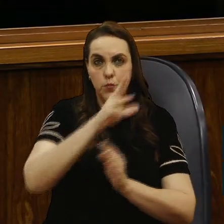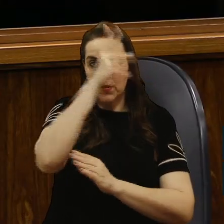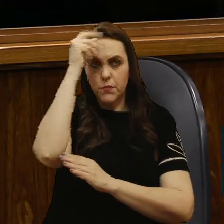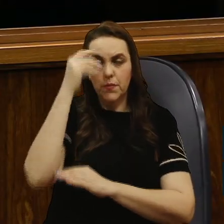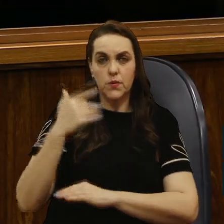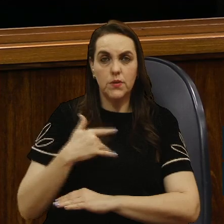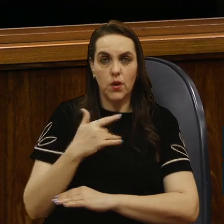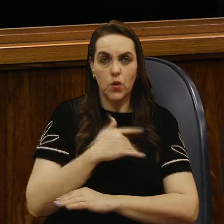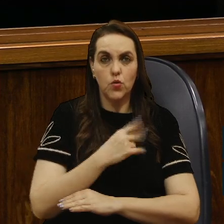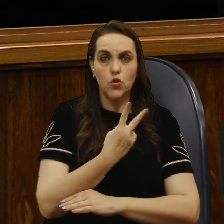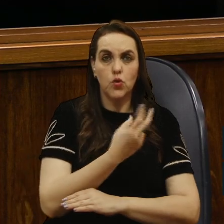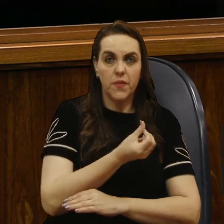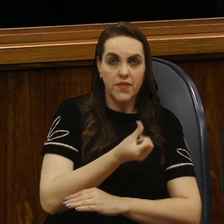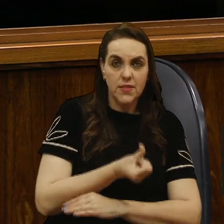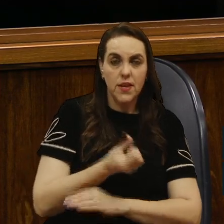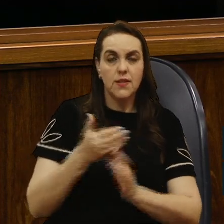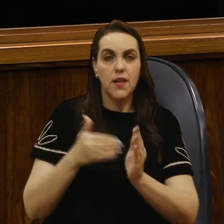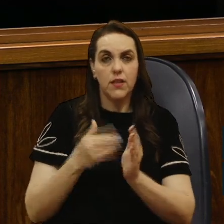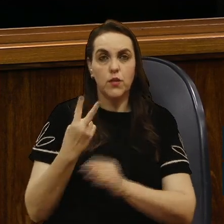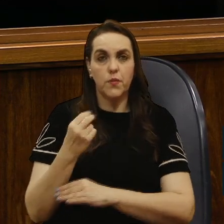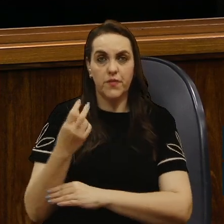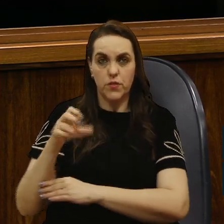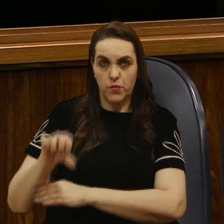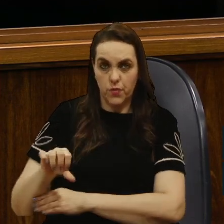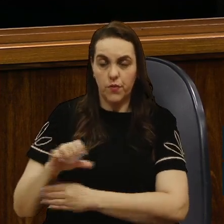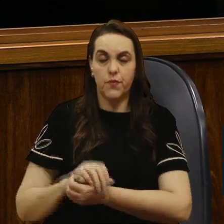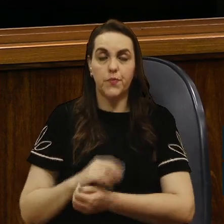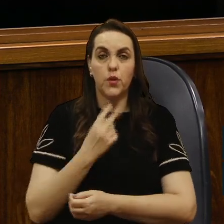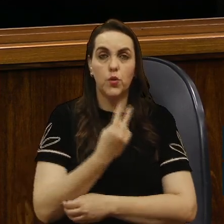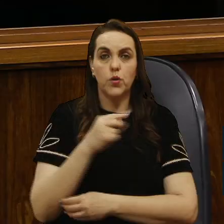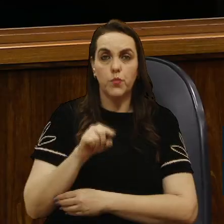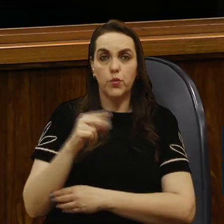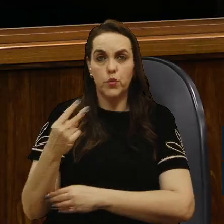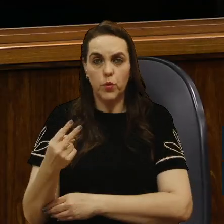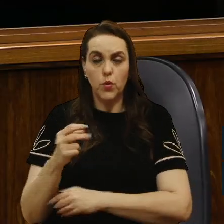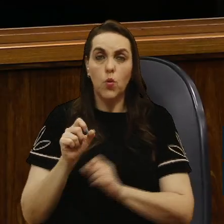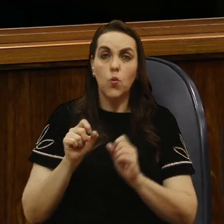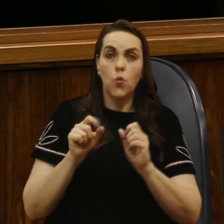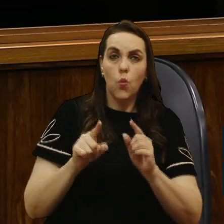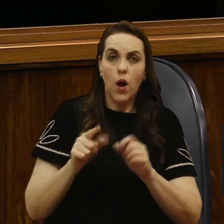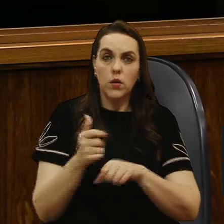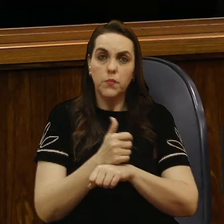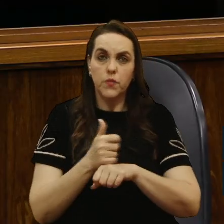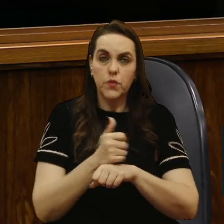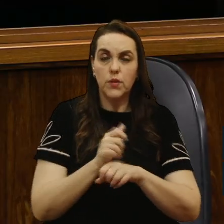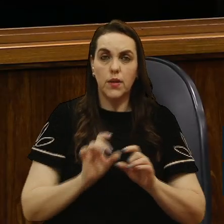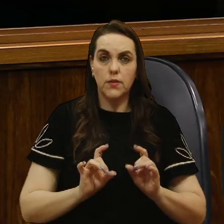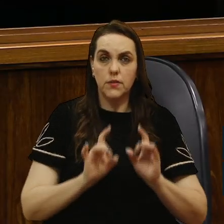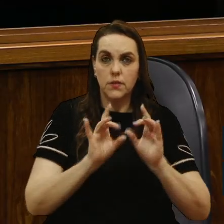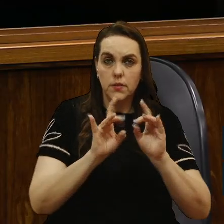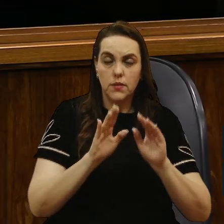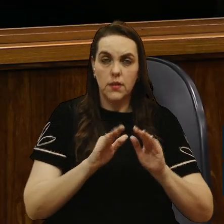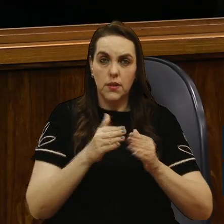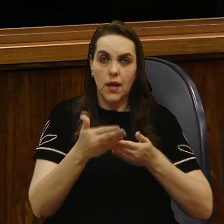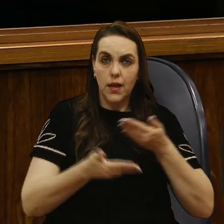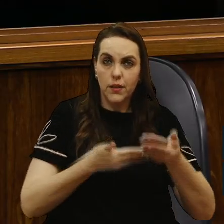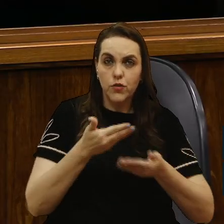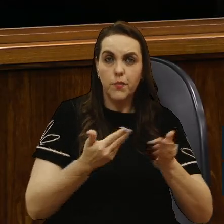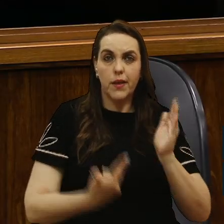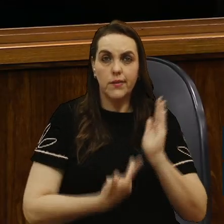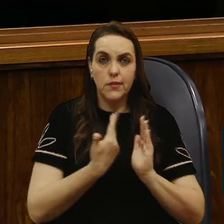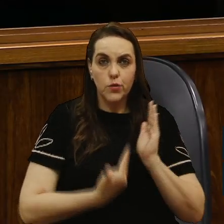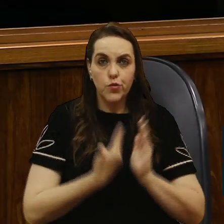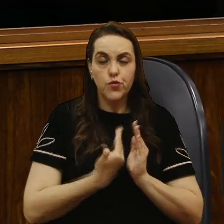Saúde 2026-2029? 2.2. Quais especialidades e procedimentos foram contemplados em